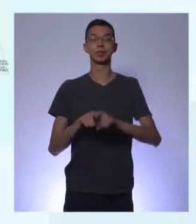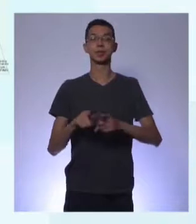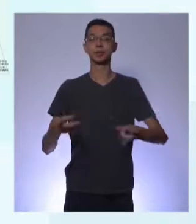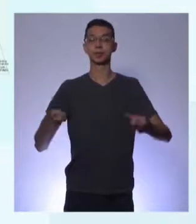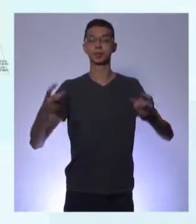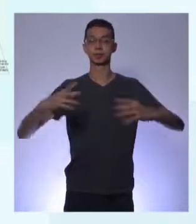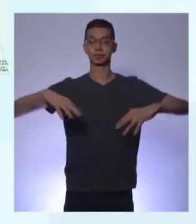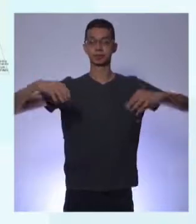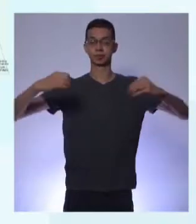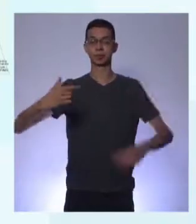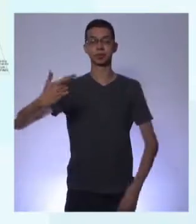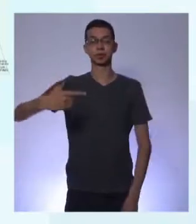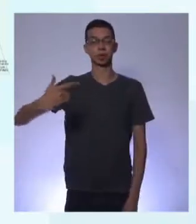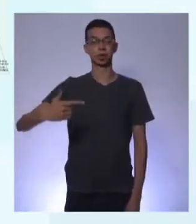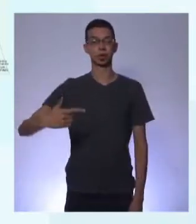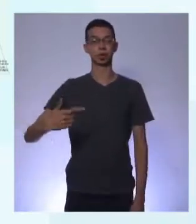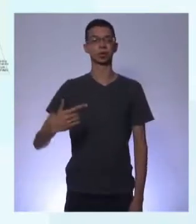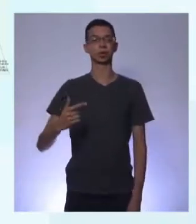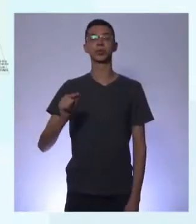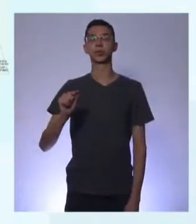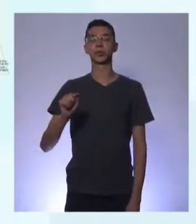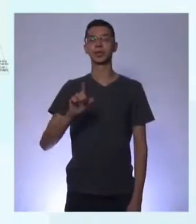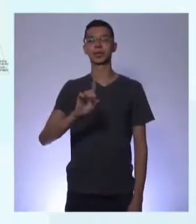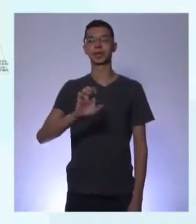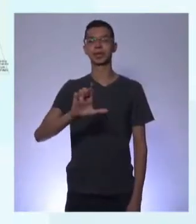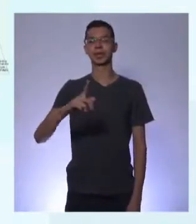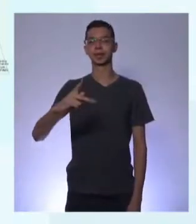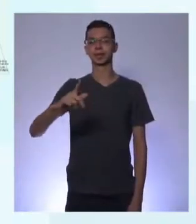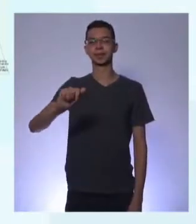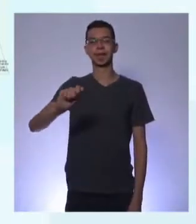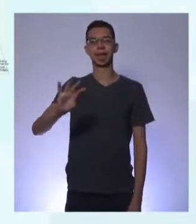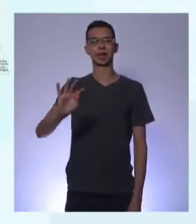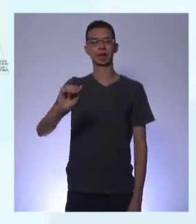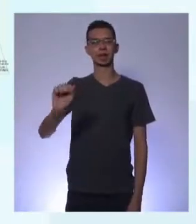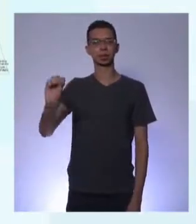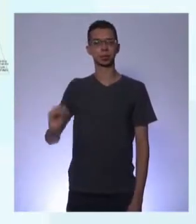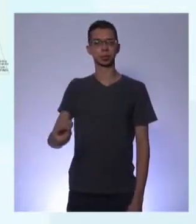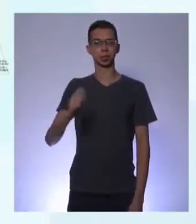vice-reino del Plata, ali no sul,